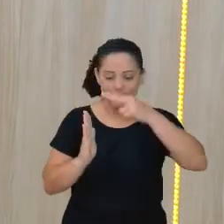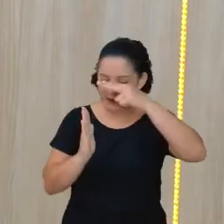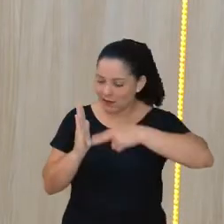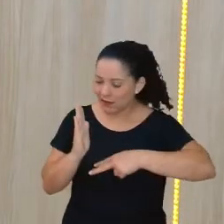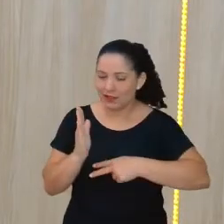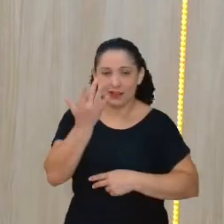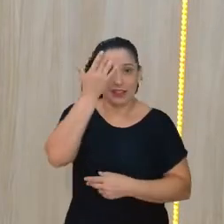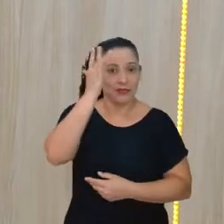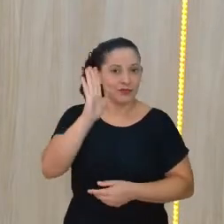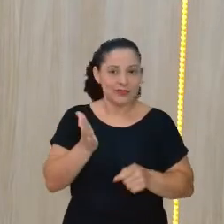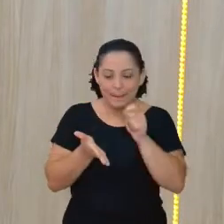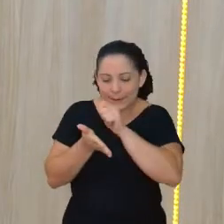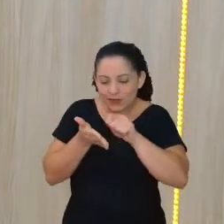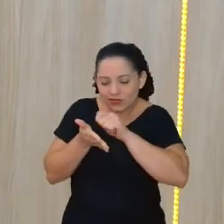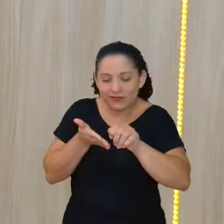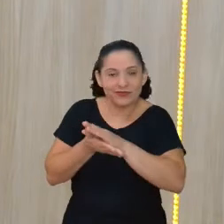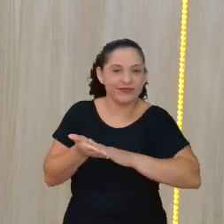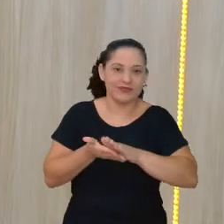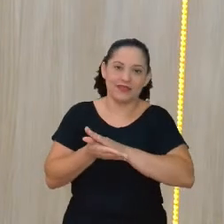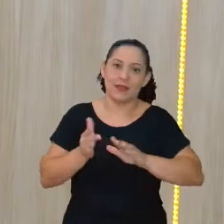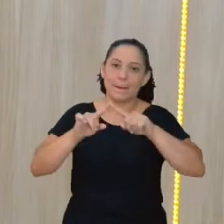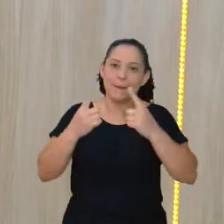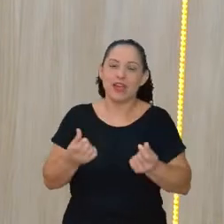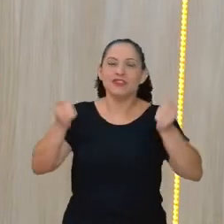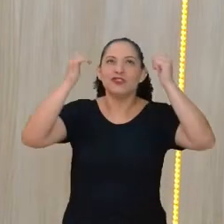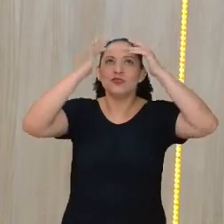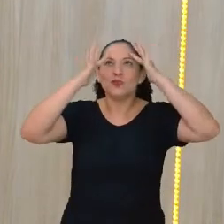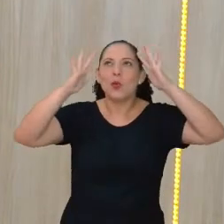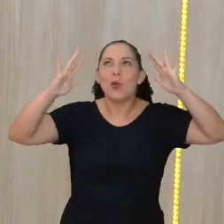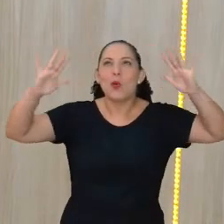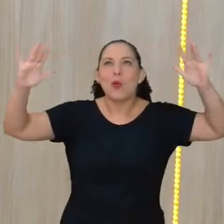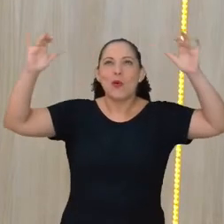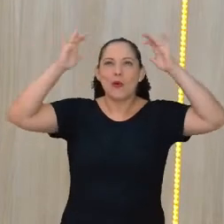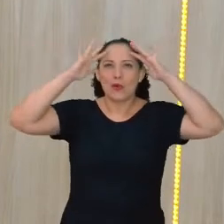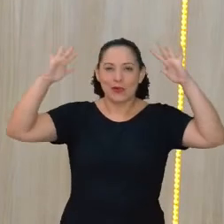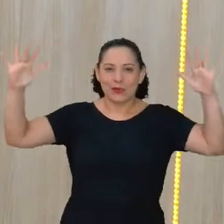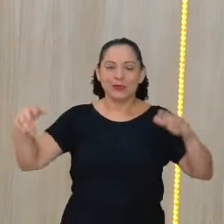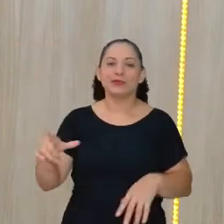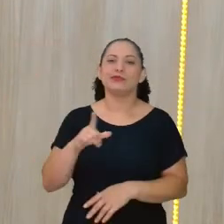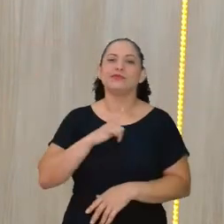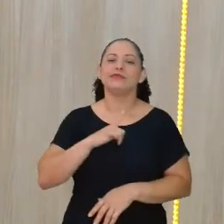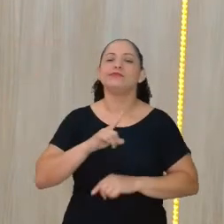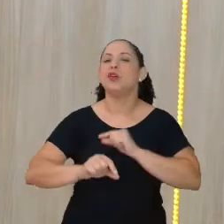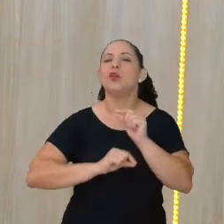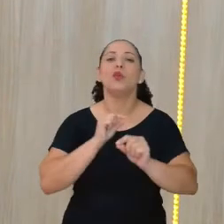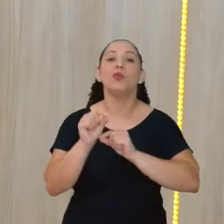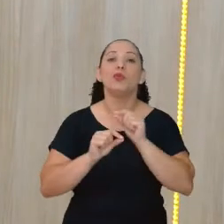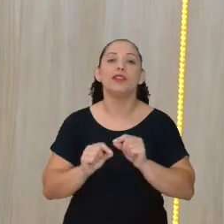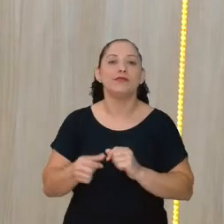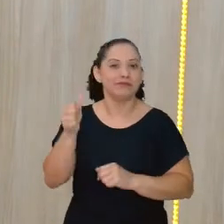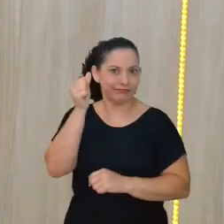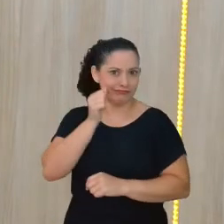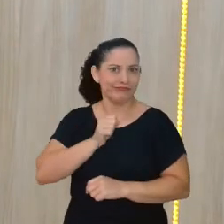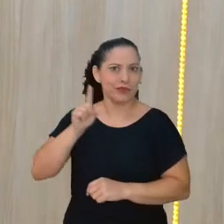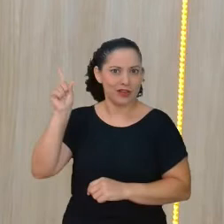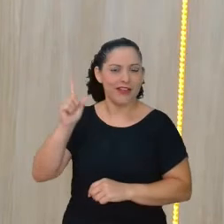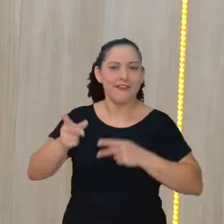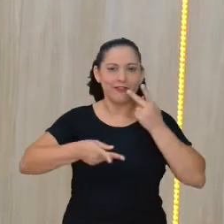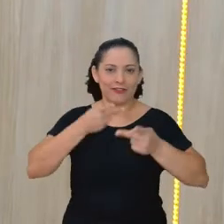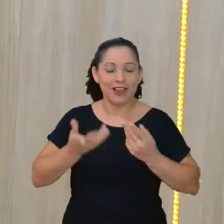sabiam escrever, mas sonhavam. Sonhavam em quê? Aí Dona Cícera diz que quer